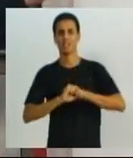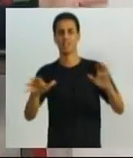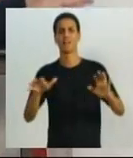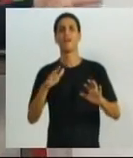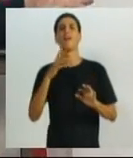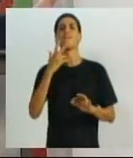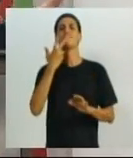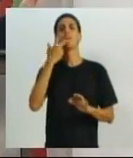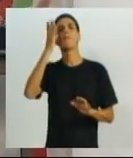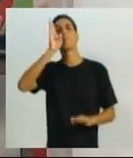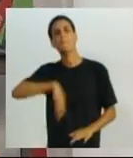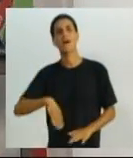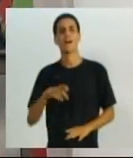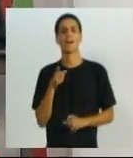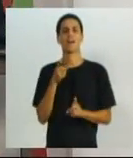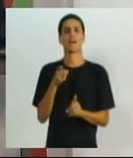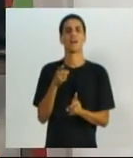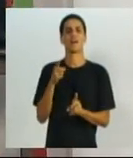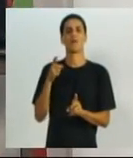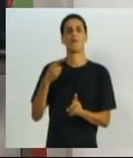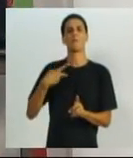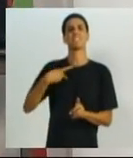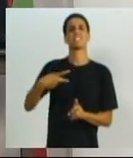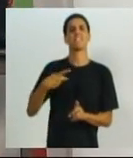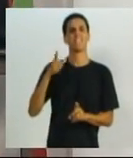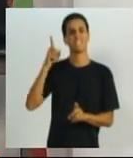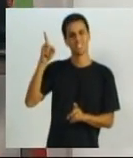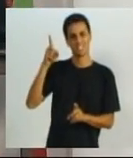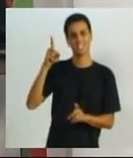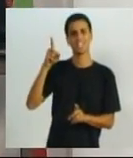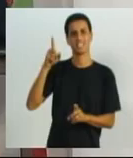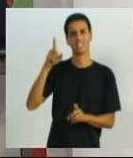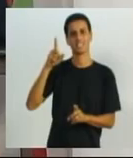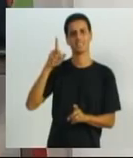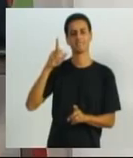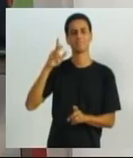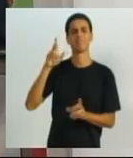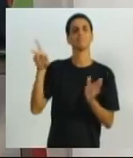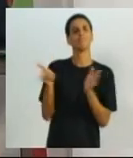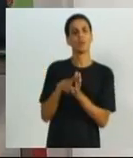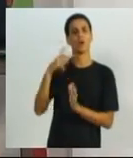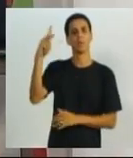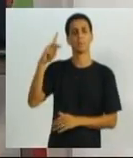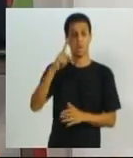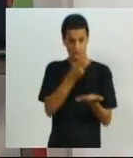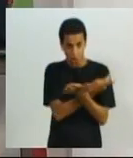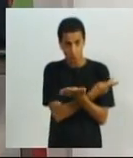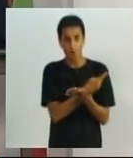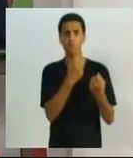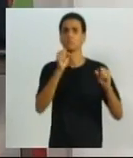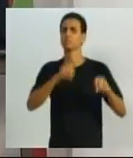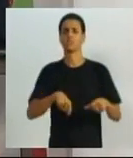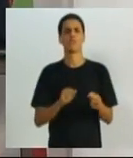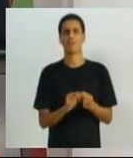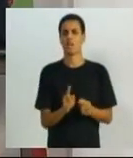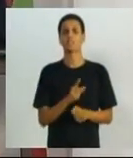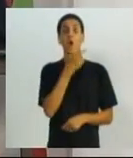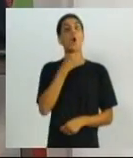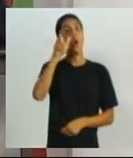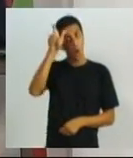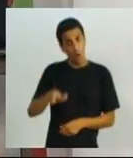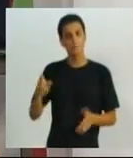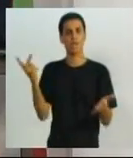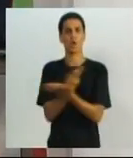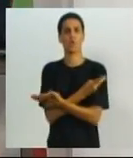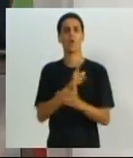braço direito da presidente da República como líder no Senado. Errou? Errou. Não se faz isso. Ele errou. O